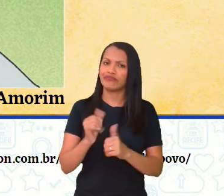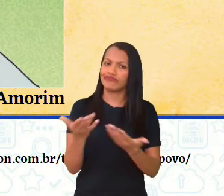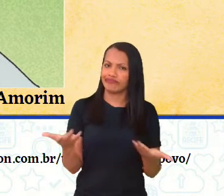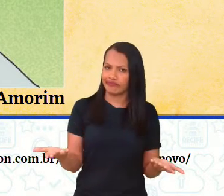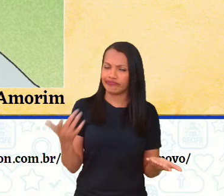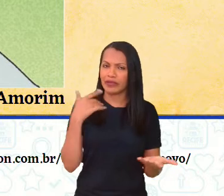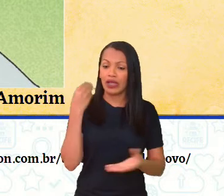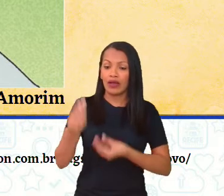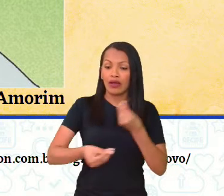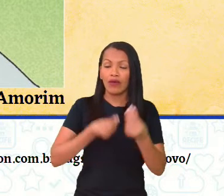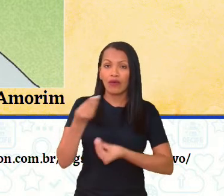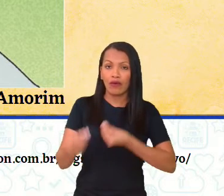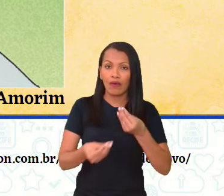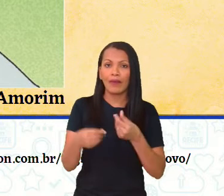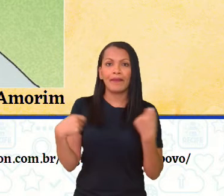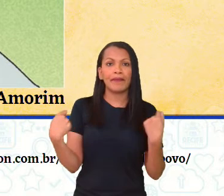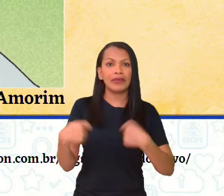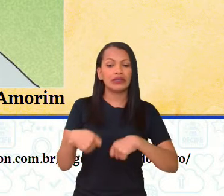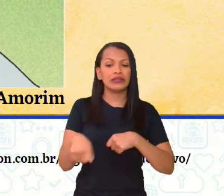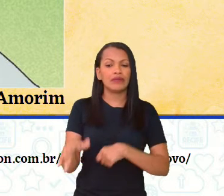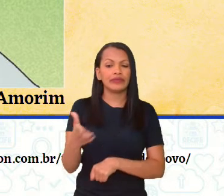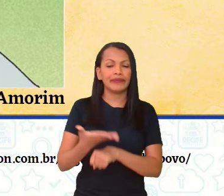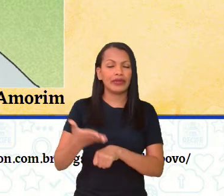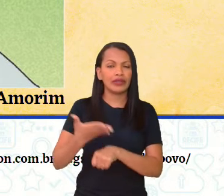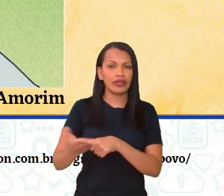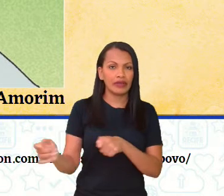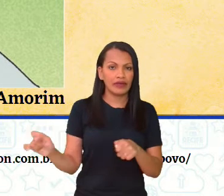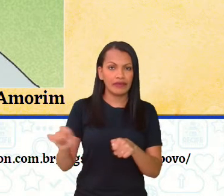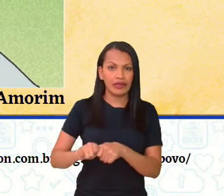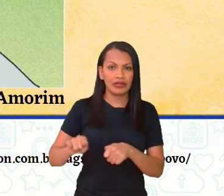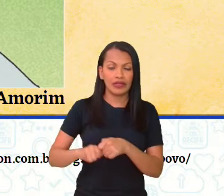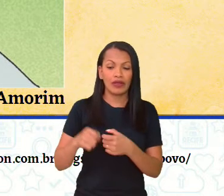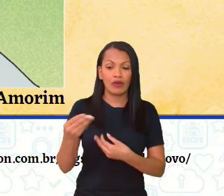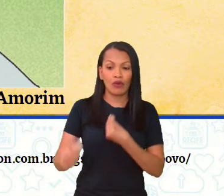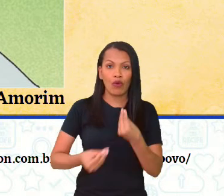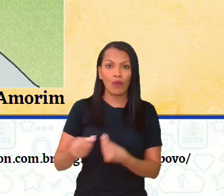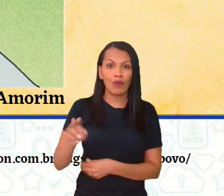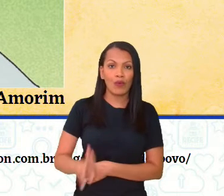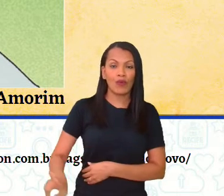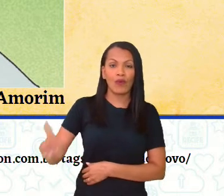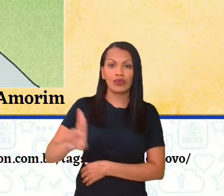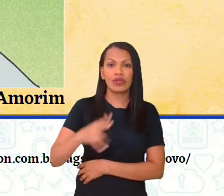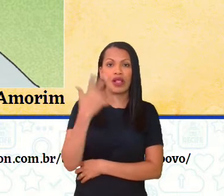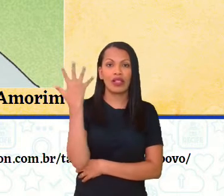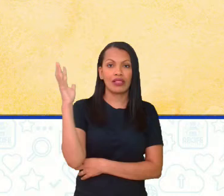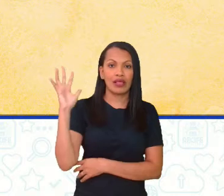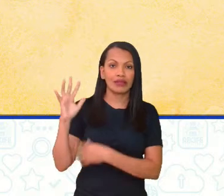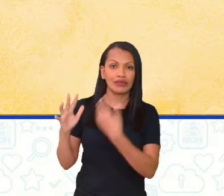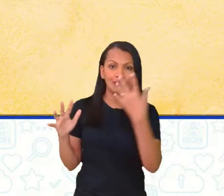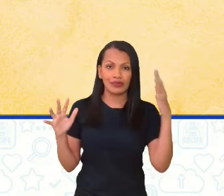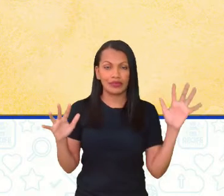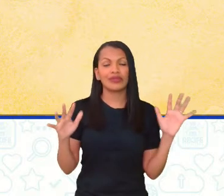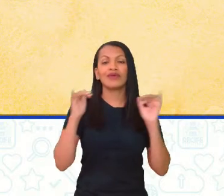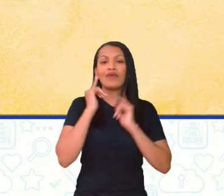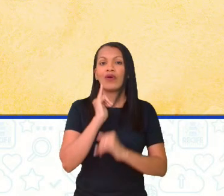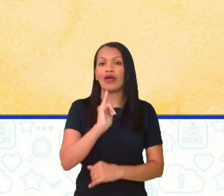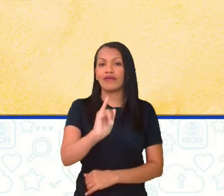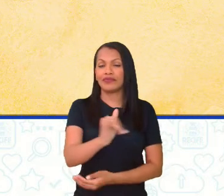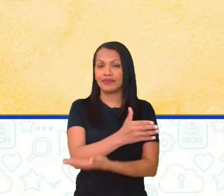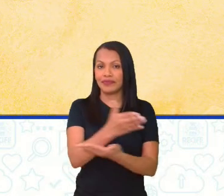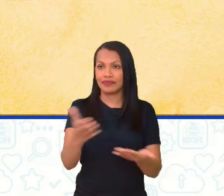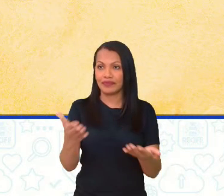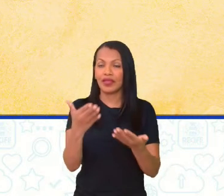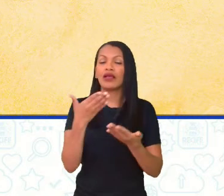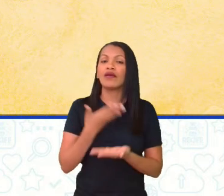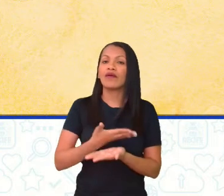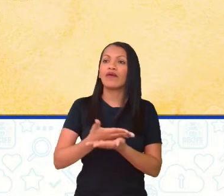enfim, na forma como se explora a natureza, né? Então, fica aí esse aviso. Então, começando aqui,